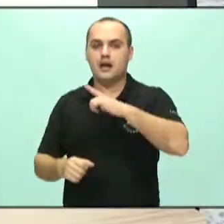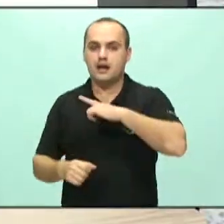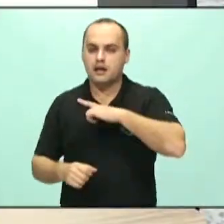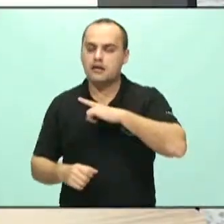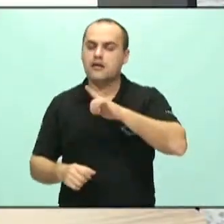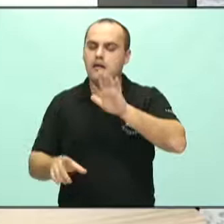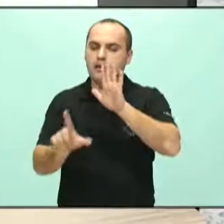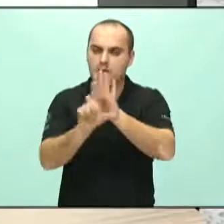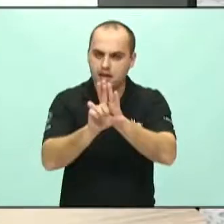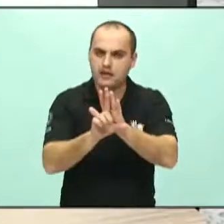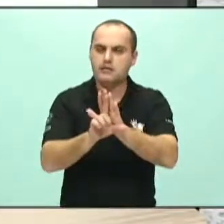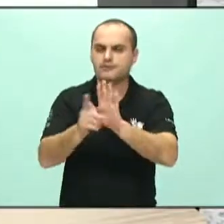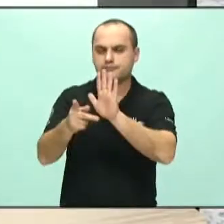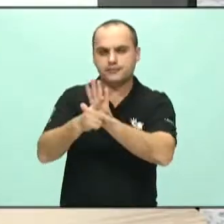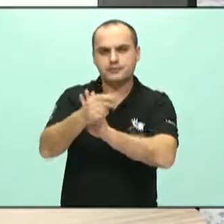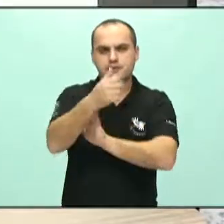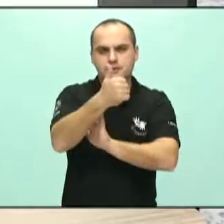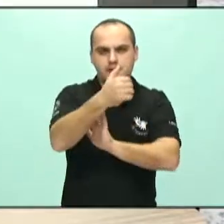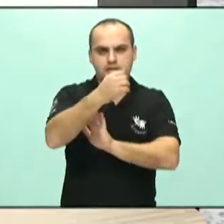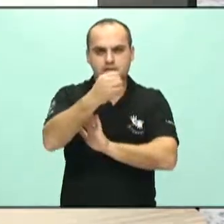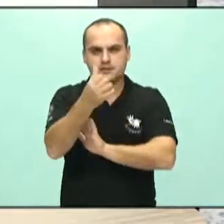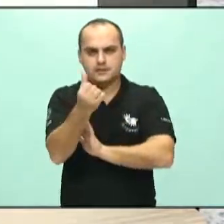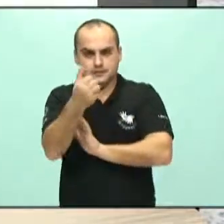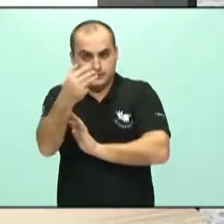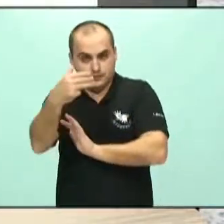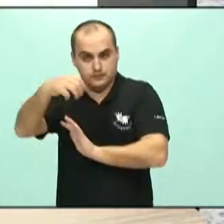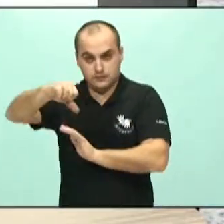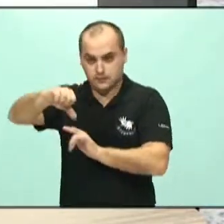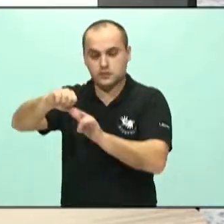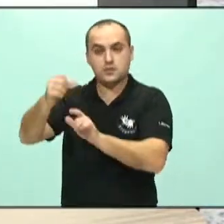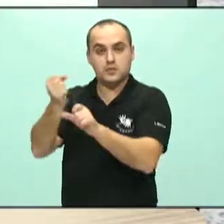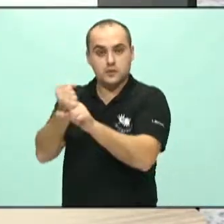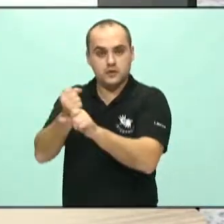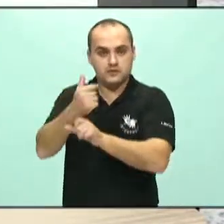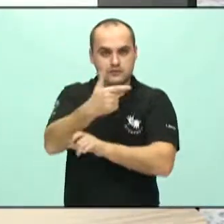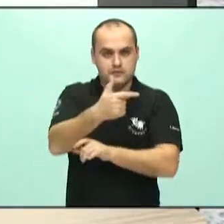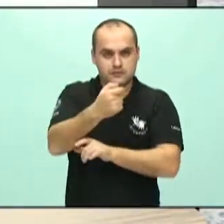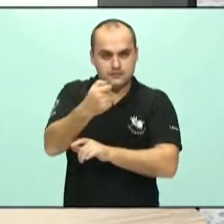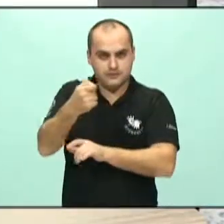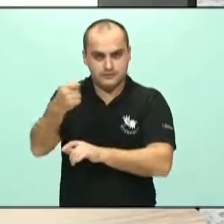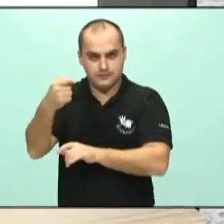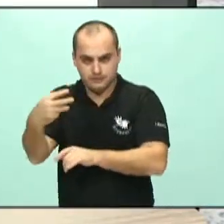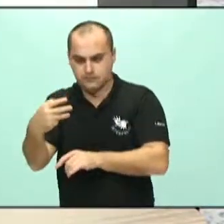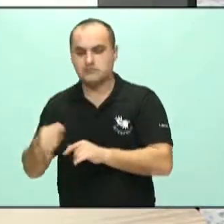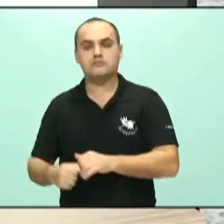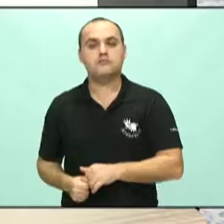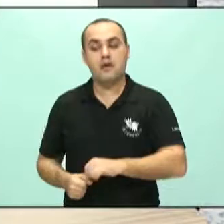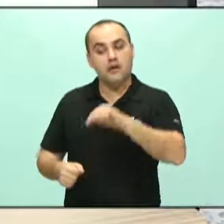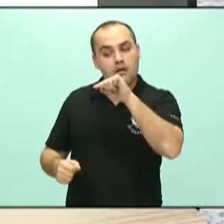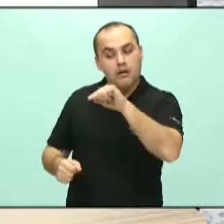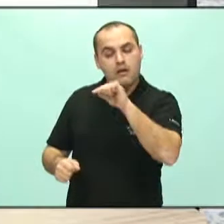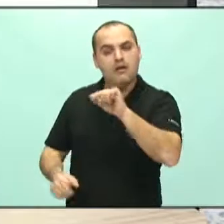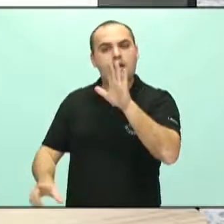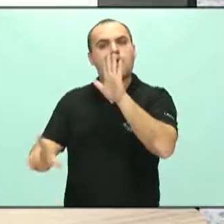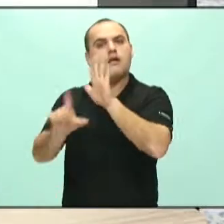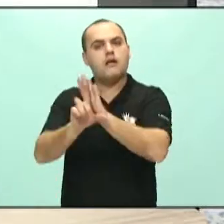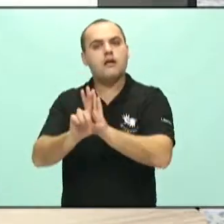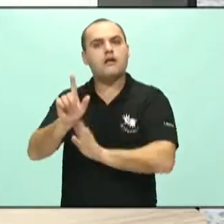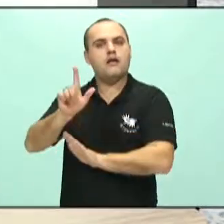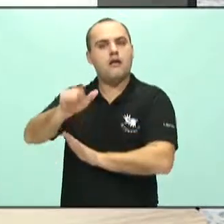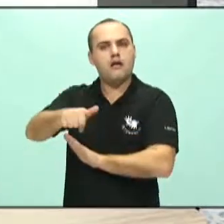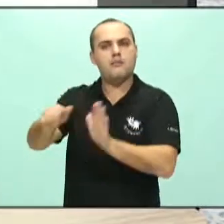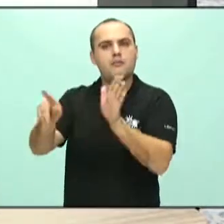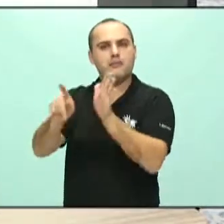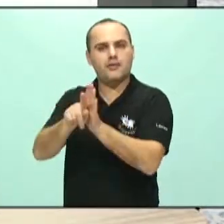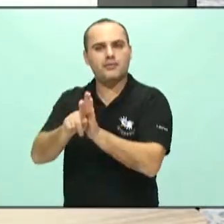10.639, que ela foi instituída em 2003, e ela é uma lei para a diminuição das